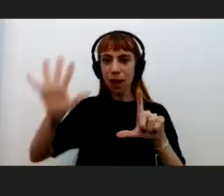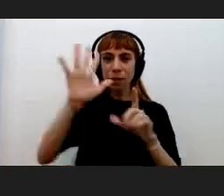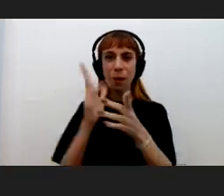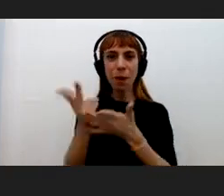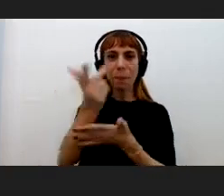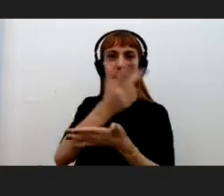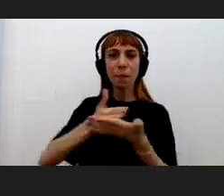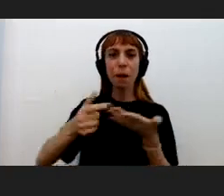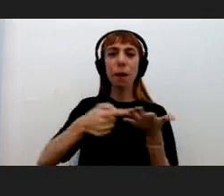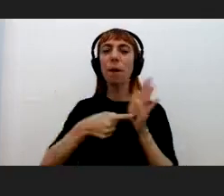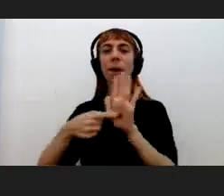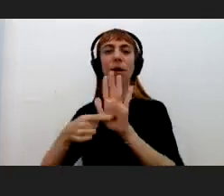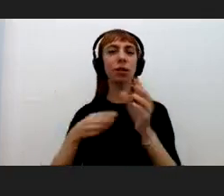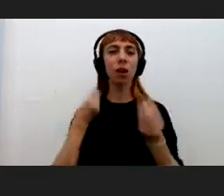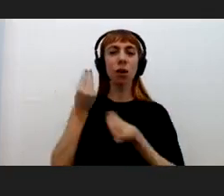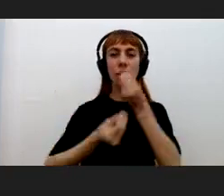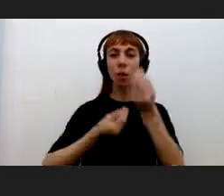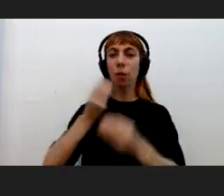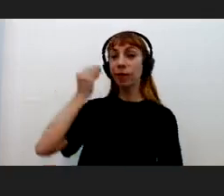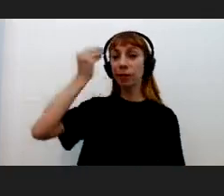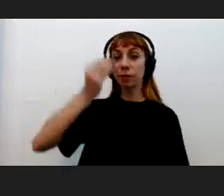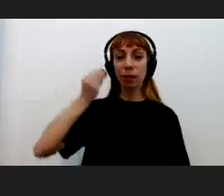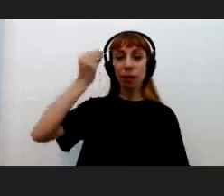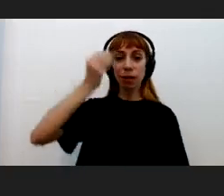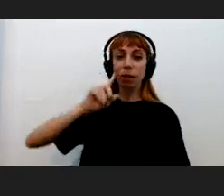que produz